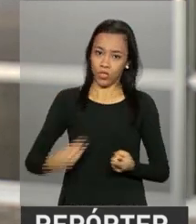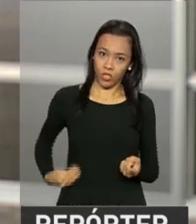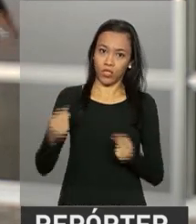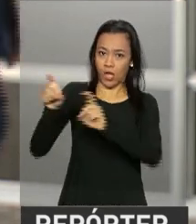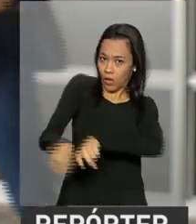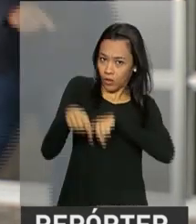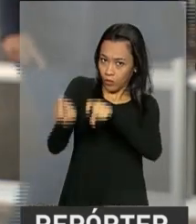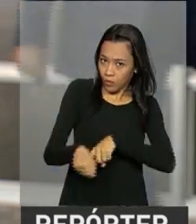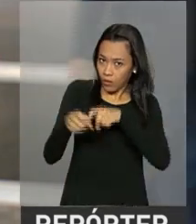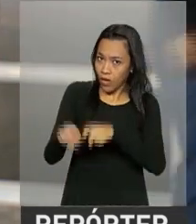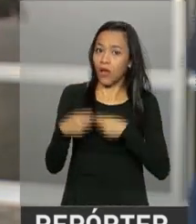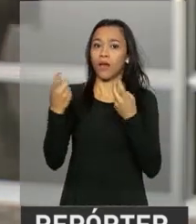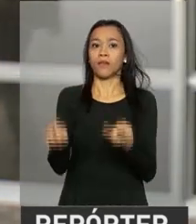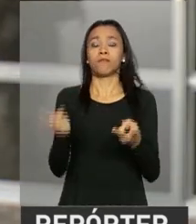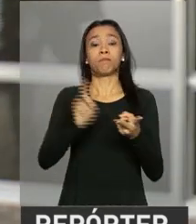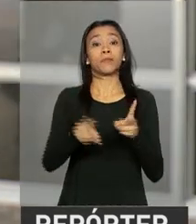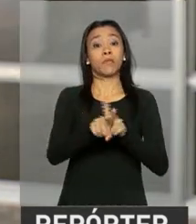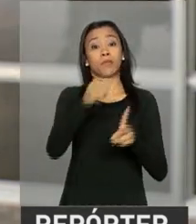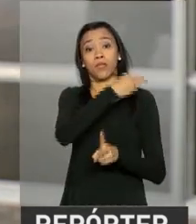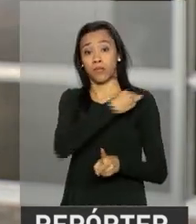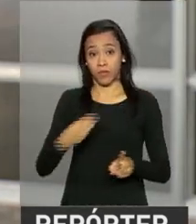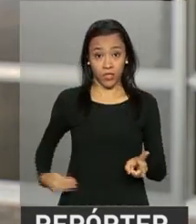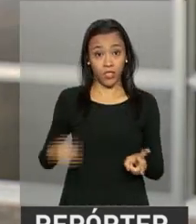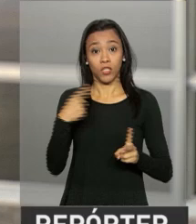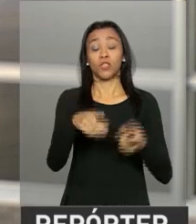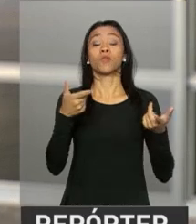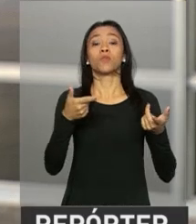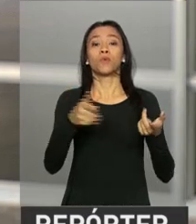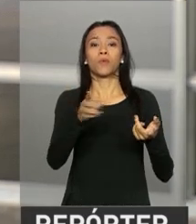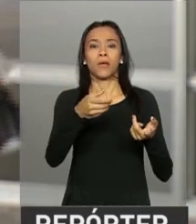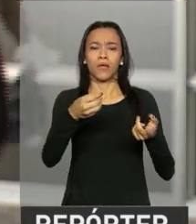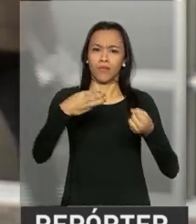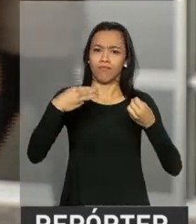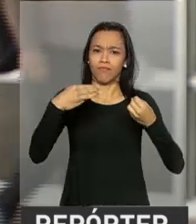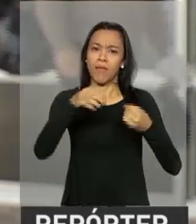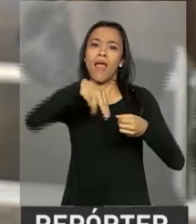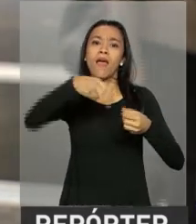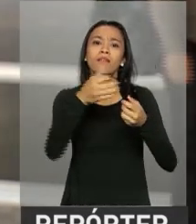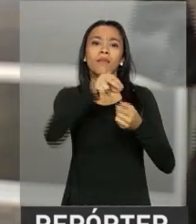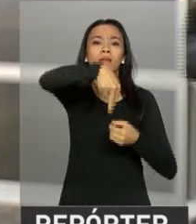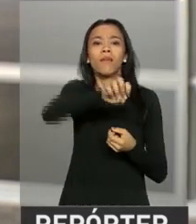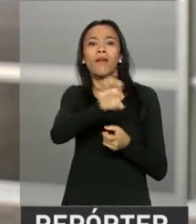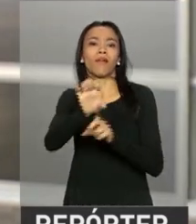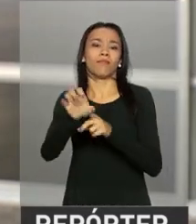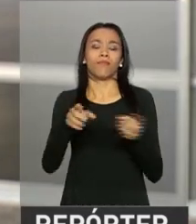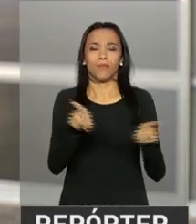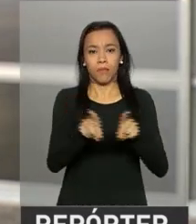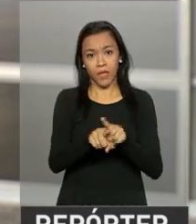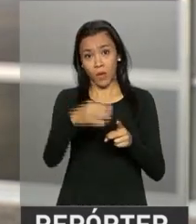Agricultura, Pecuária e Abastecimento, Blairo Maggi, e de Minas e Energia, Fernando Coelho Filho. Durante a abertura do